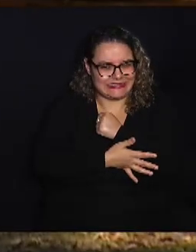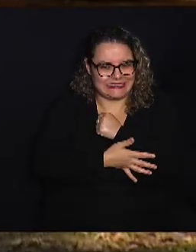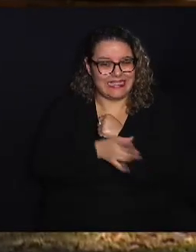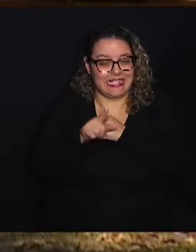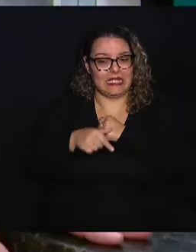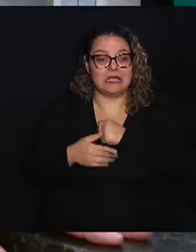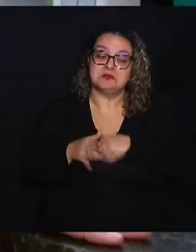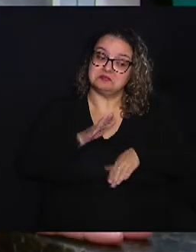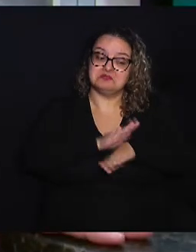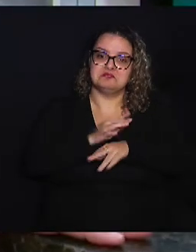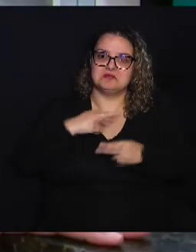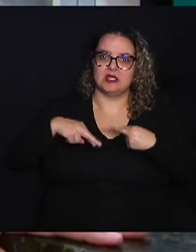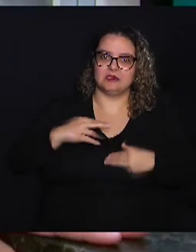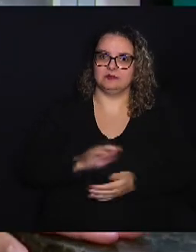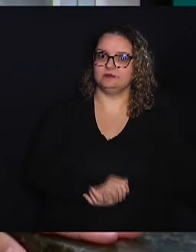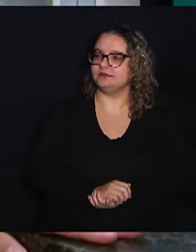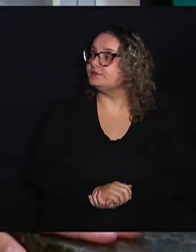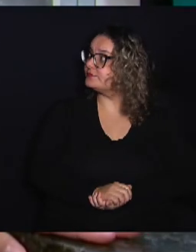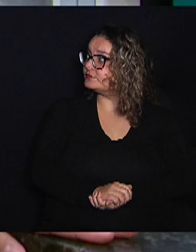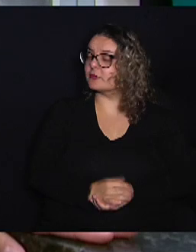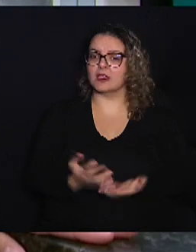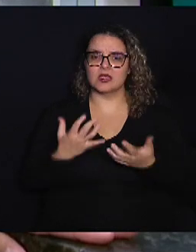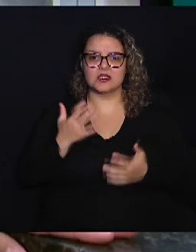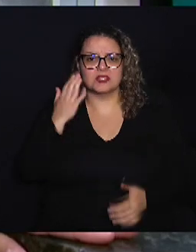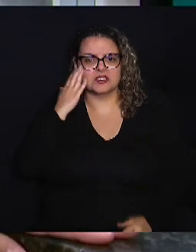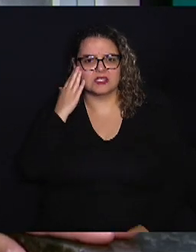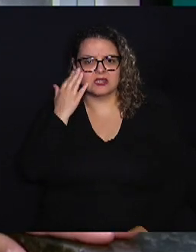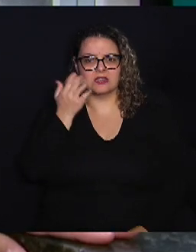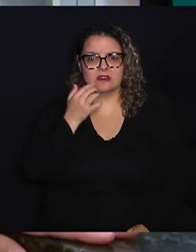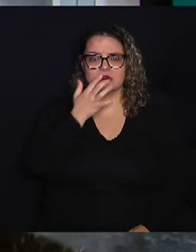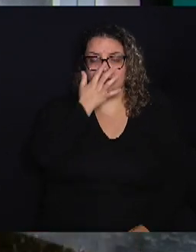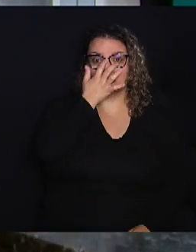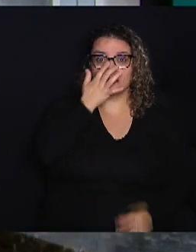para essa ligação. A gente queria entender como que